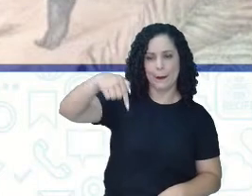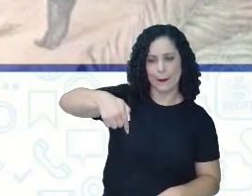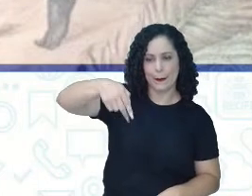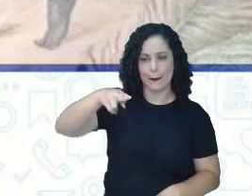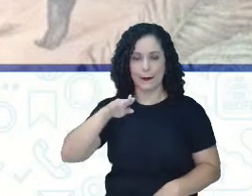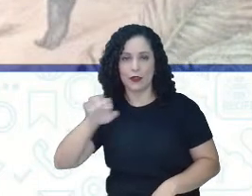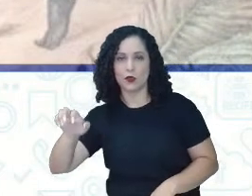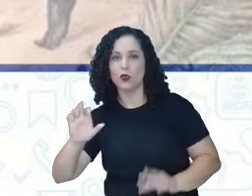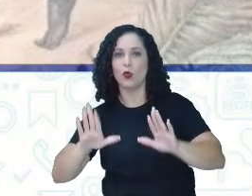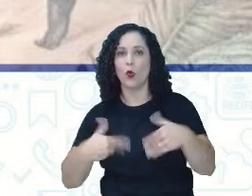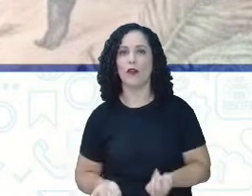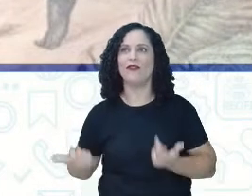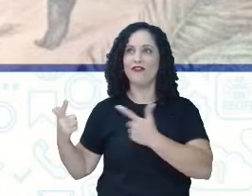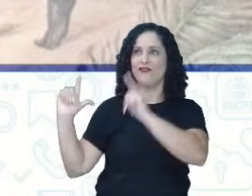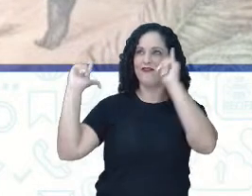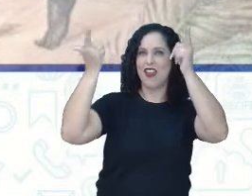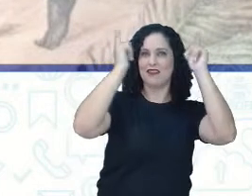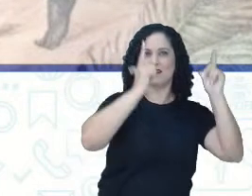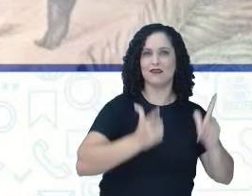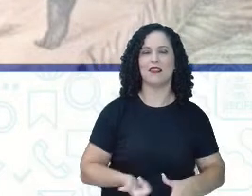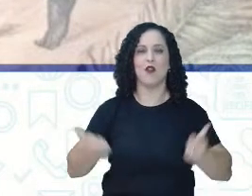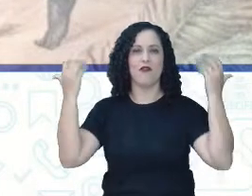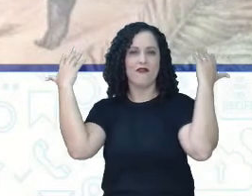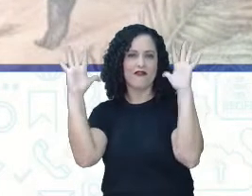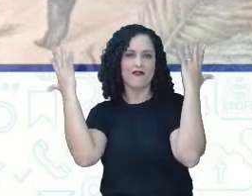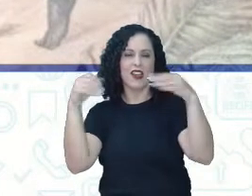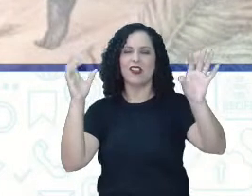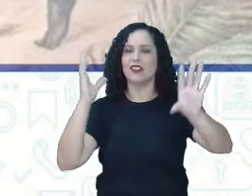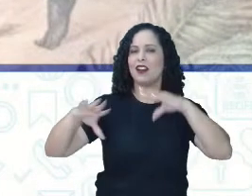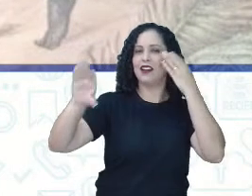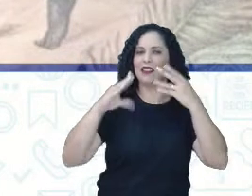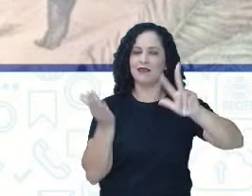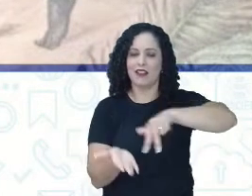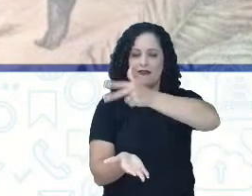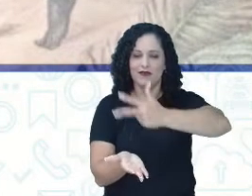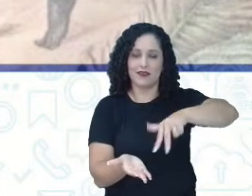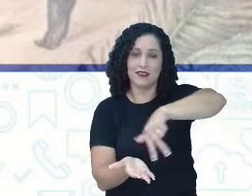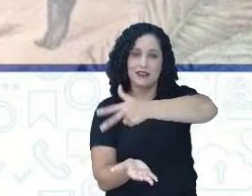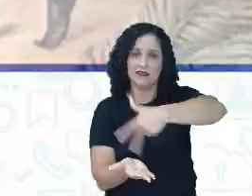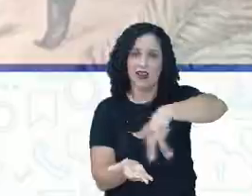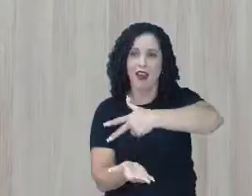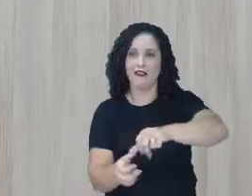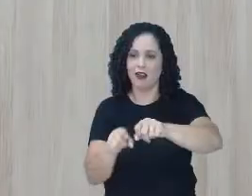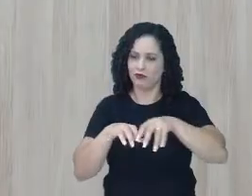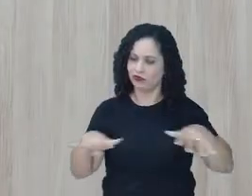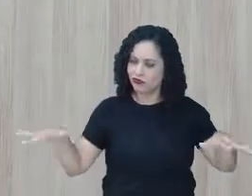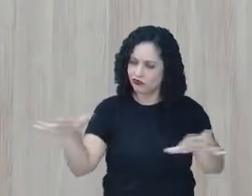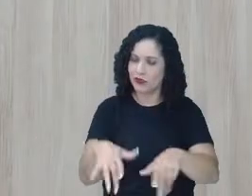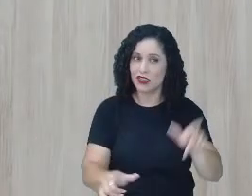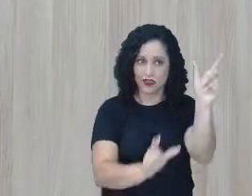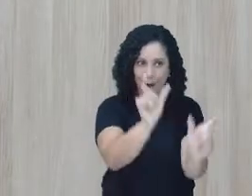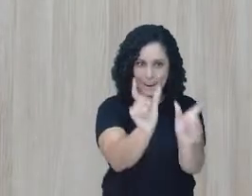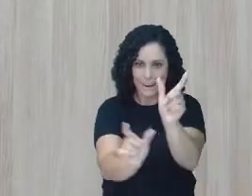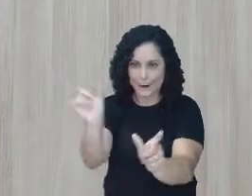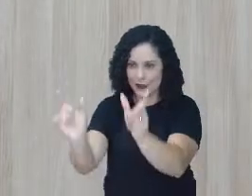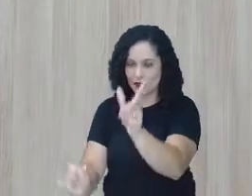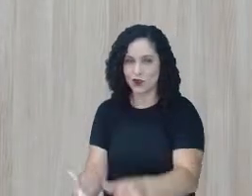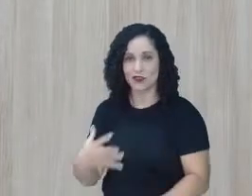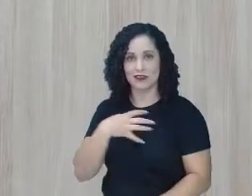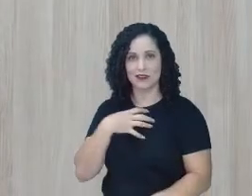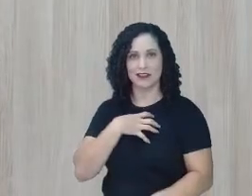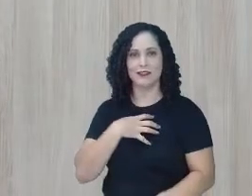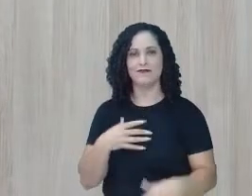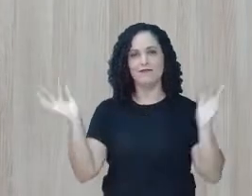quando cantava, quando mostrava que, apesar de ser reduzido a uma mercadoria, essas pessoas continuavam sendo